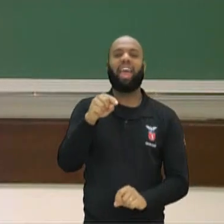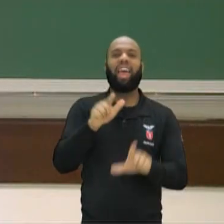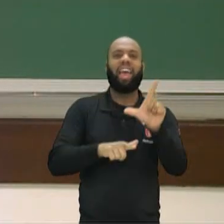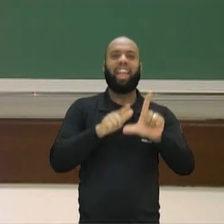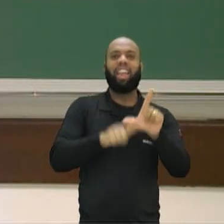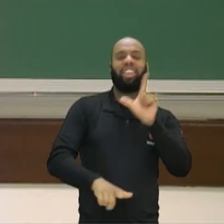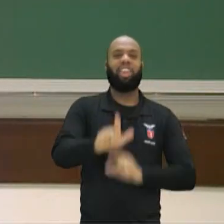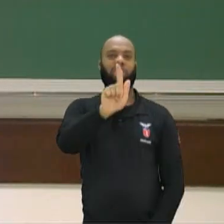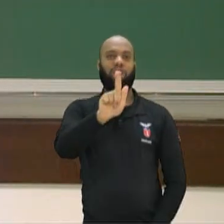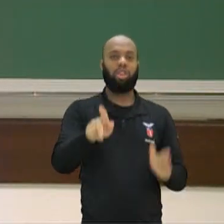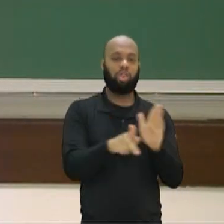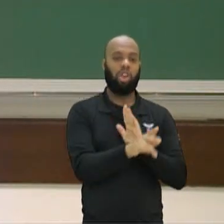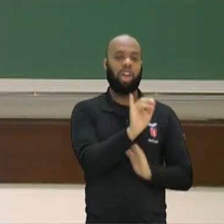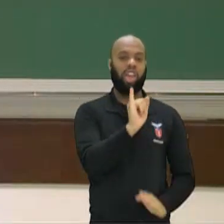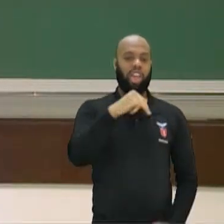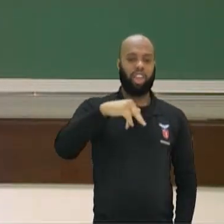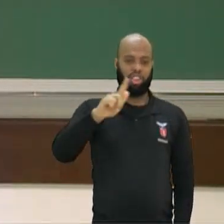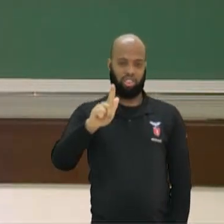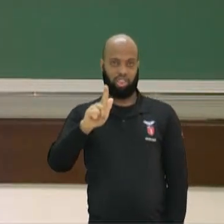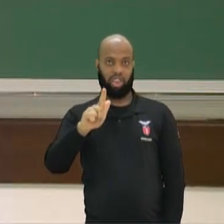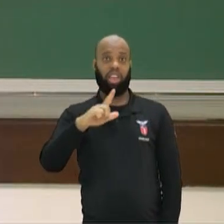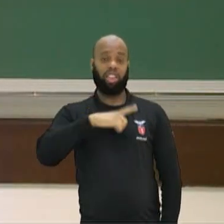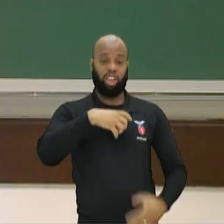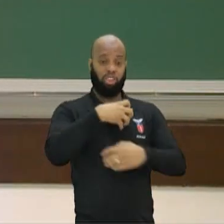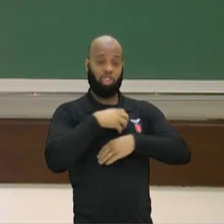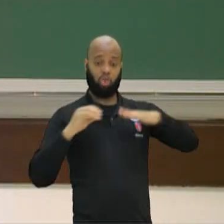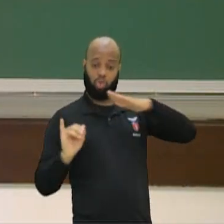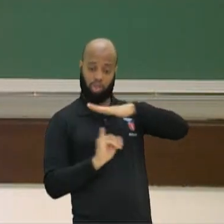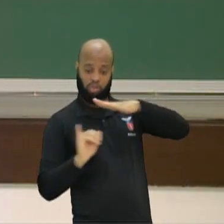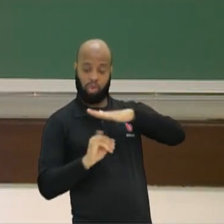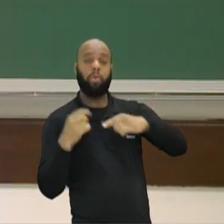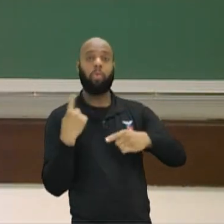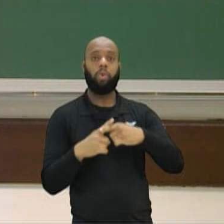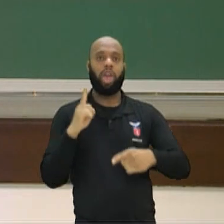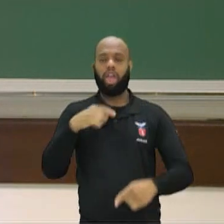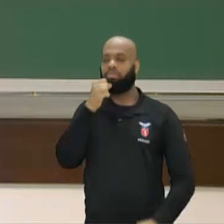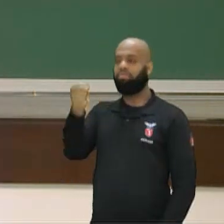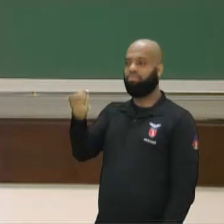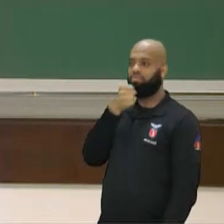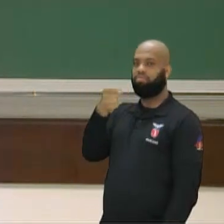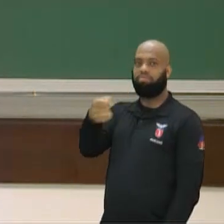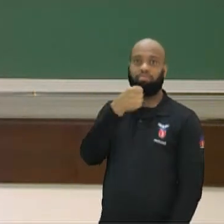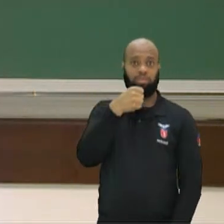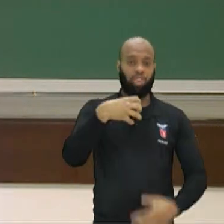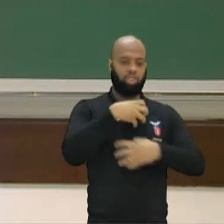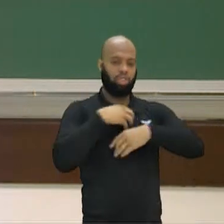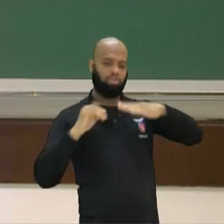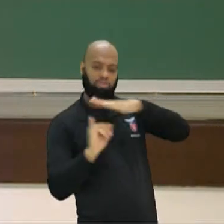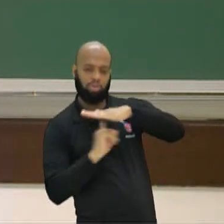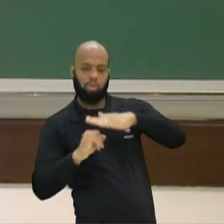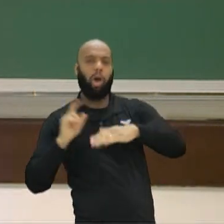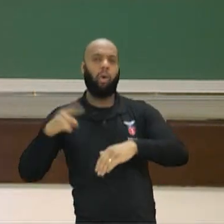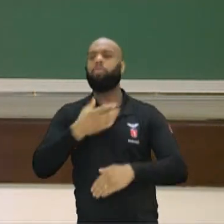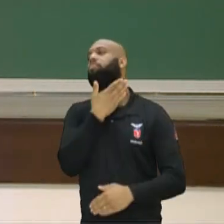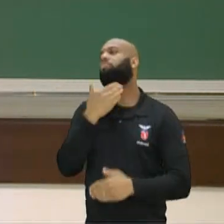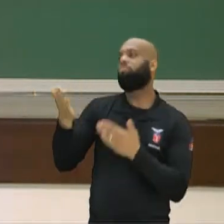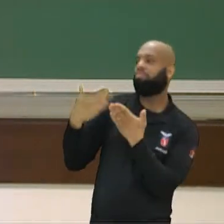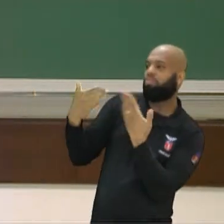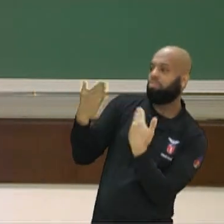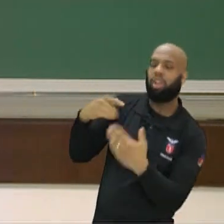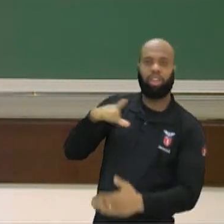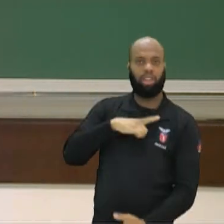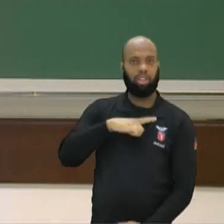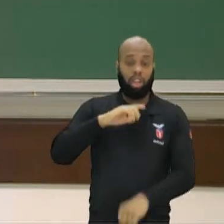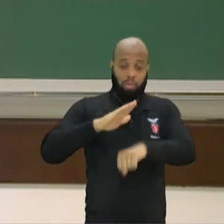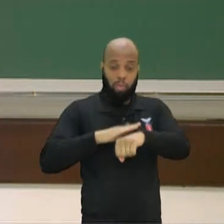tá? Isso acontece na língua informal, pois era uma entrevista extremamente informal, uma conversa, tá bom?